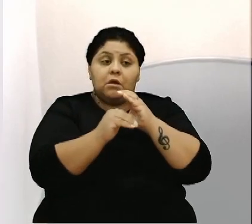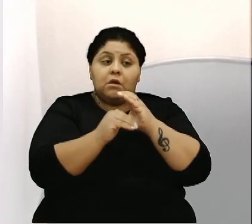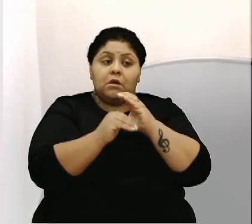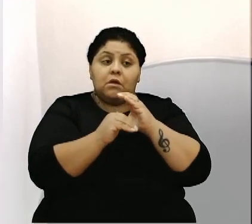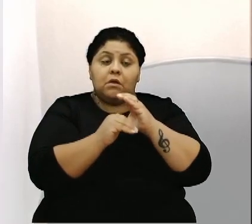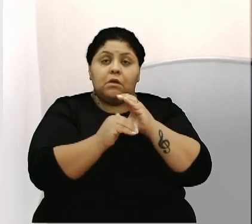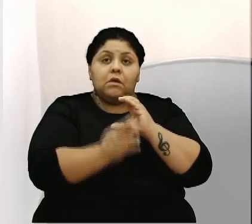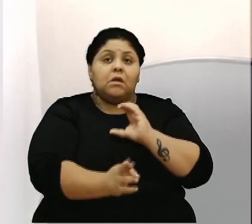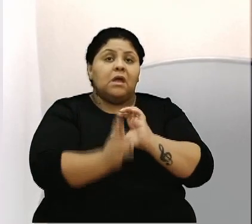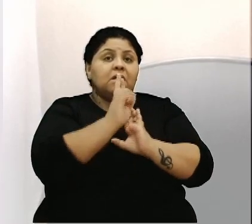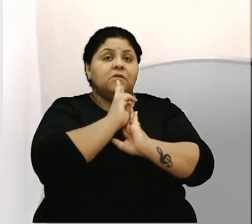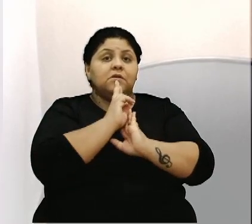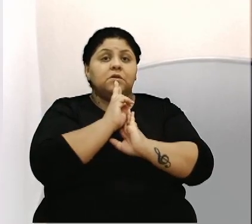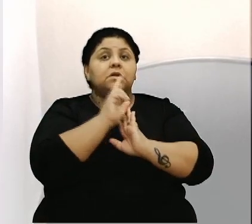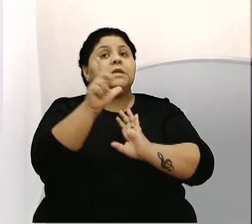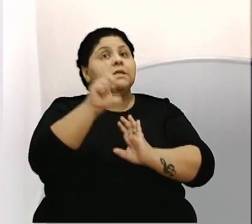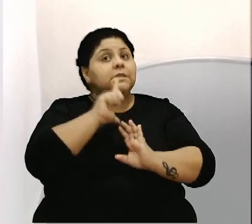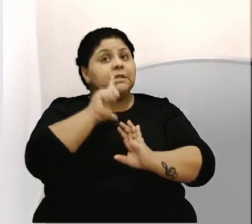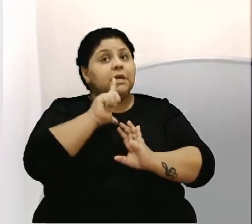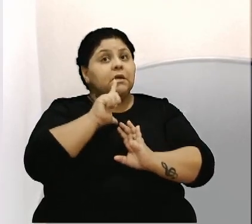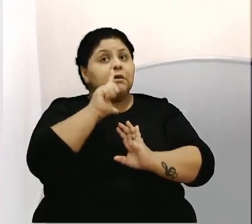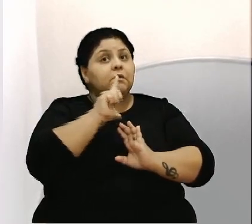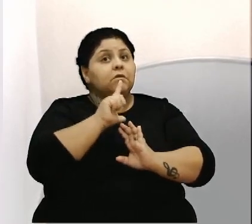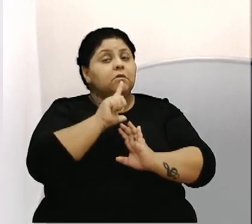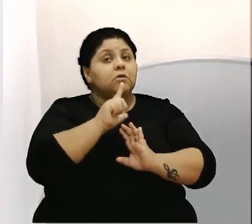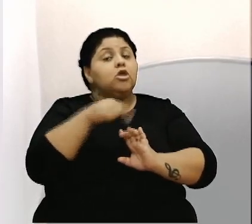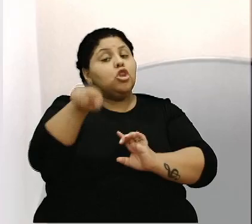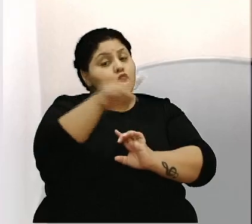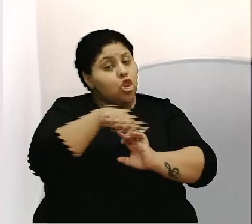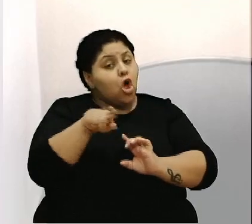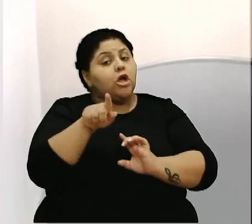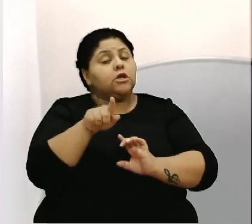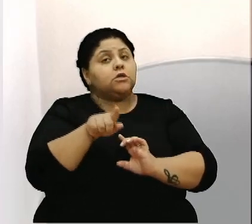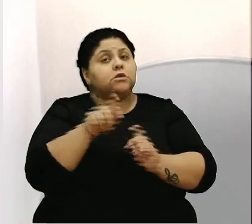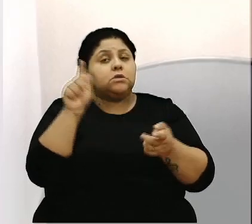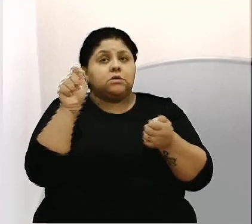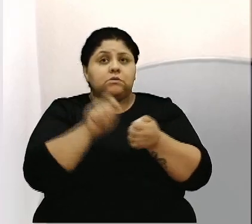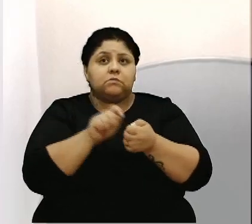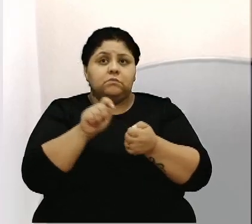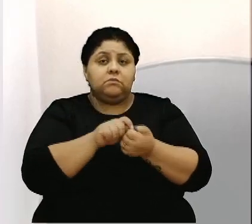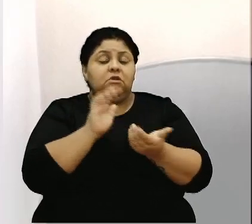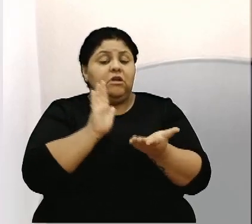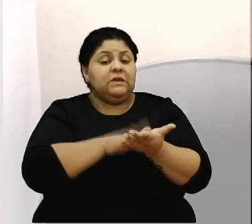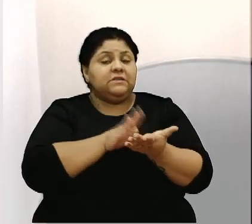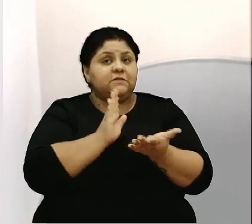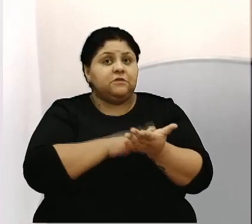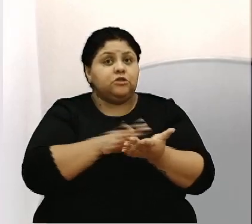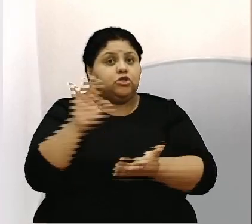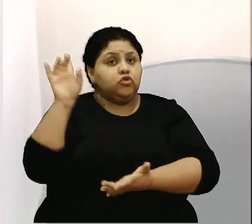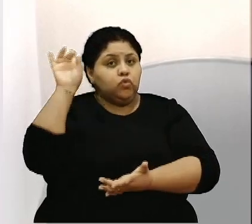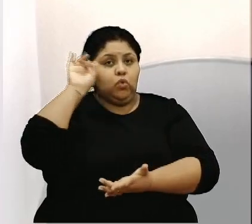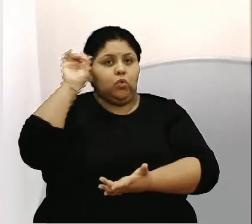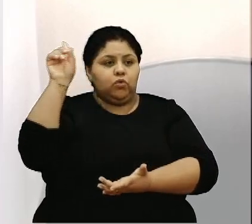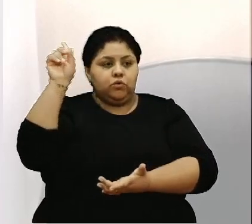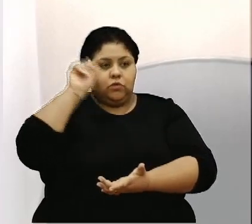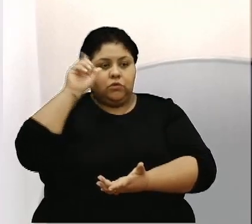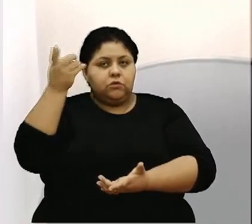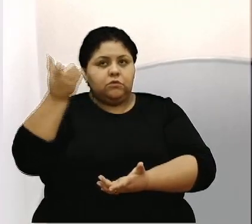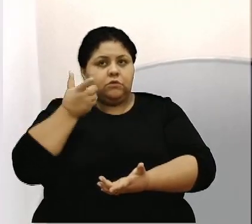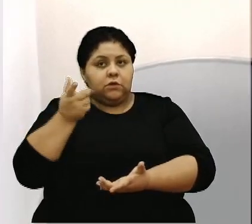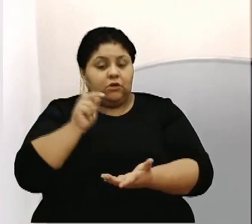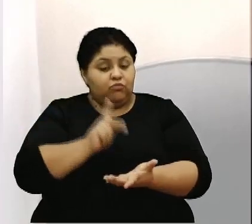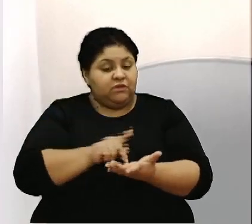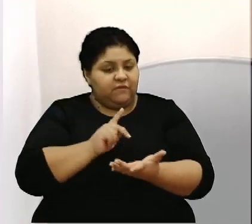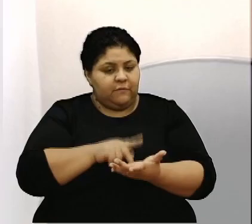a resposta tem que vir de ti. E nós vamos fazer esta cobrança diariamente e queremos a